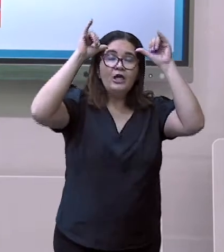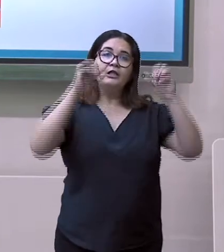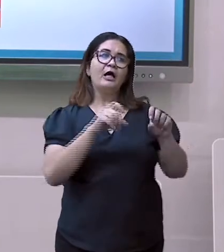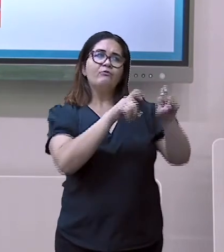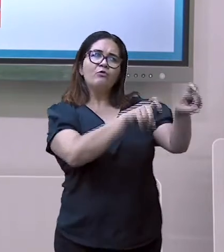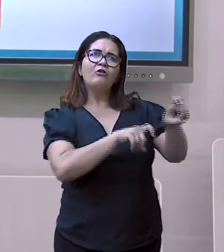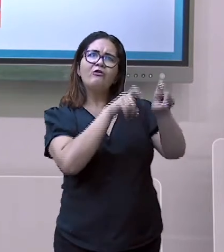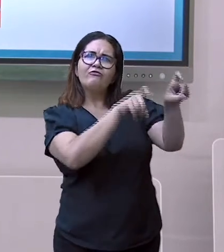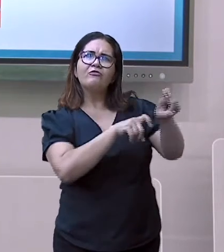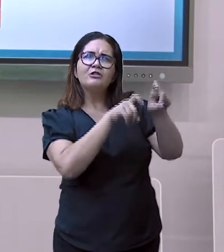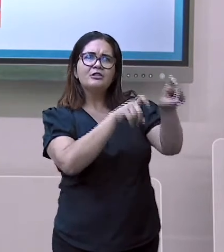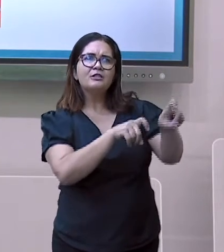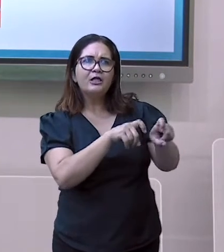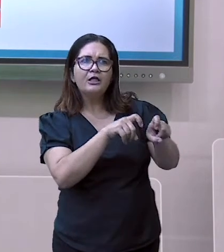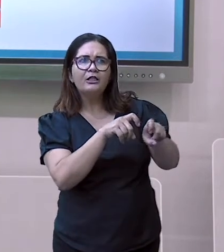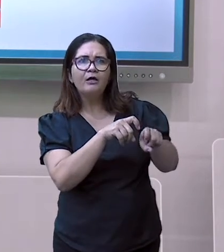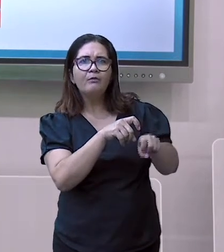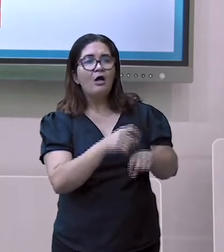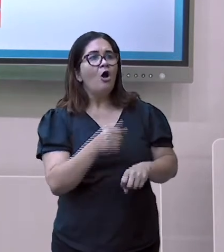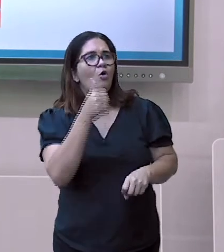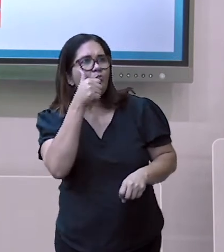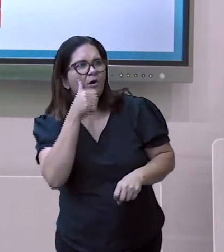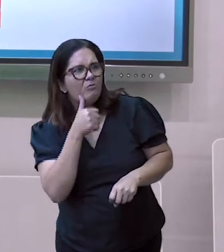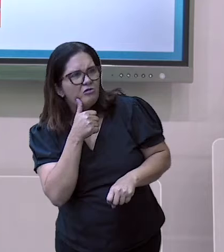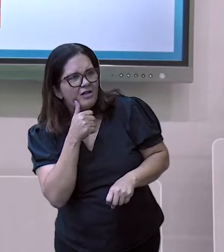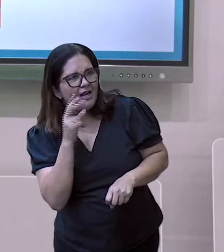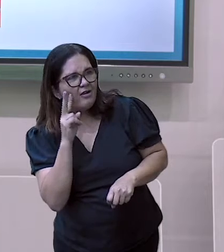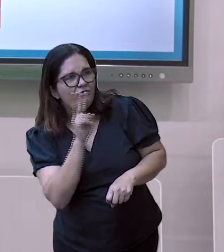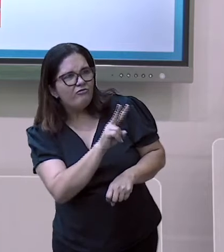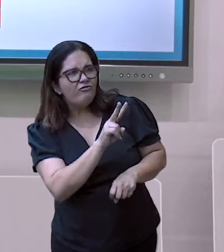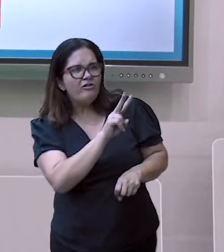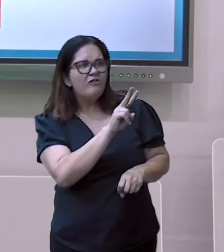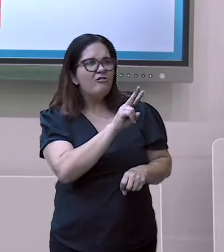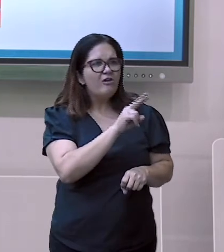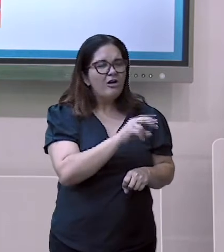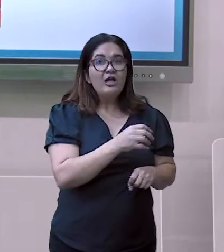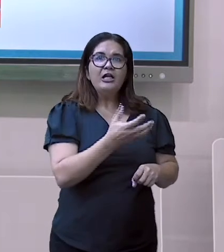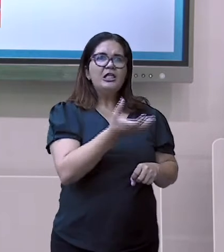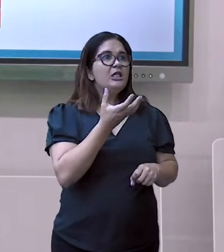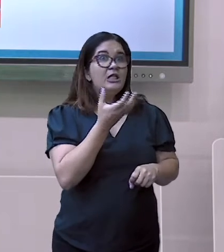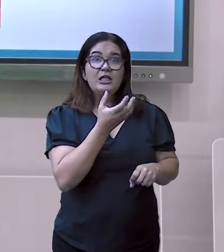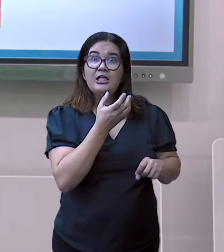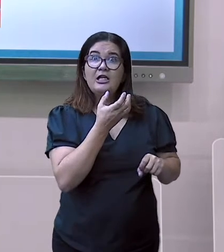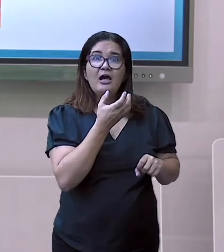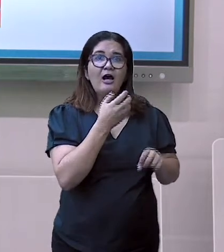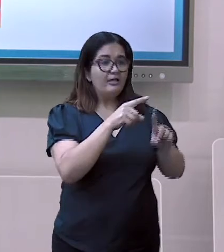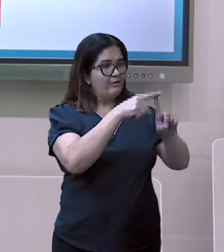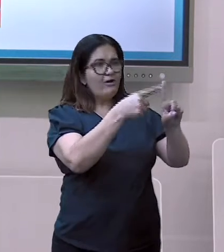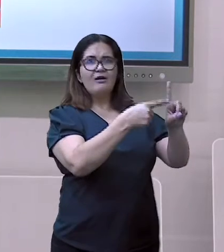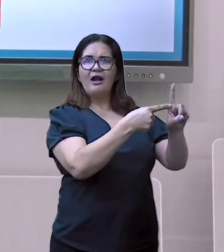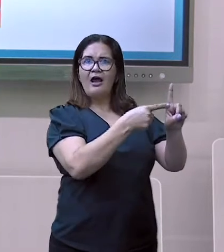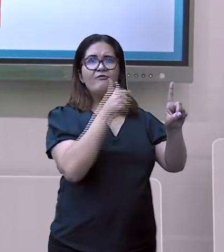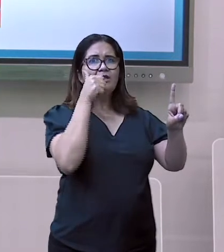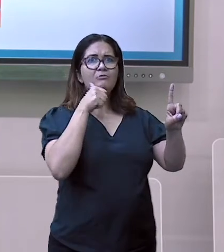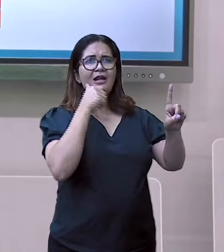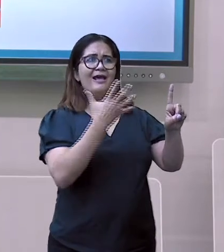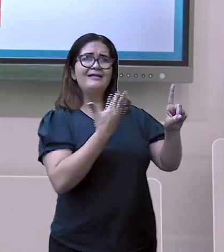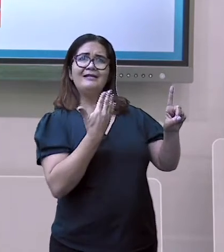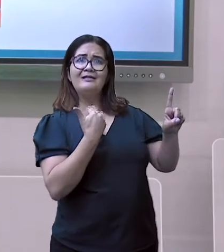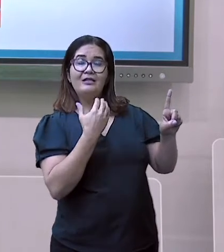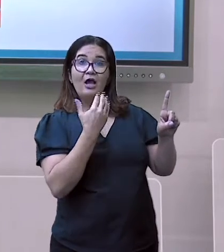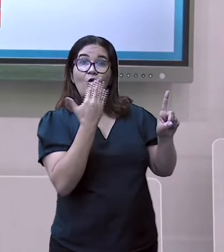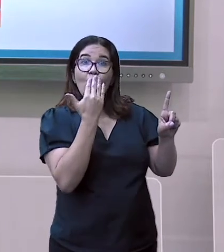fazenda. Ele foi morto para satisfazer o desejo de uma grávida em comer língua.